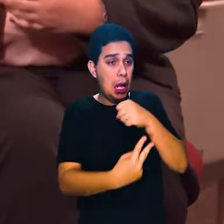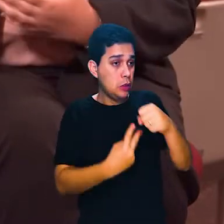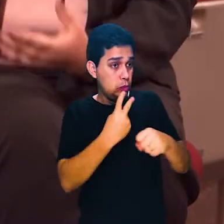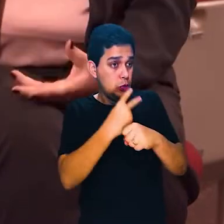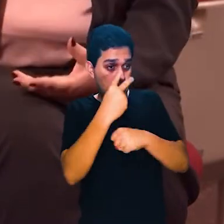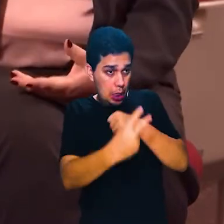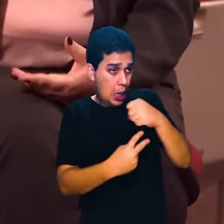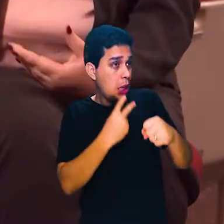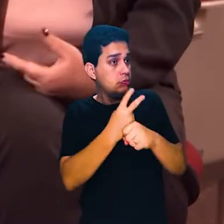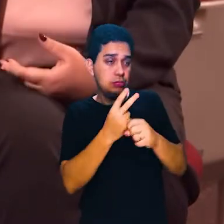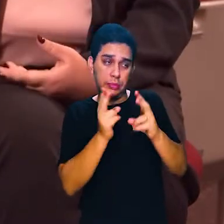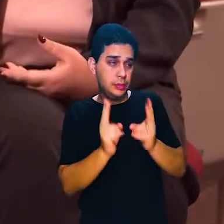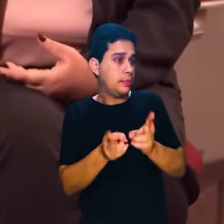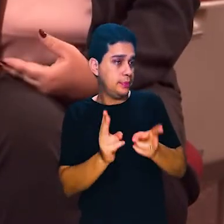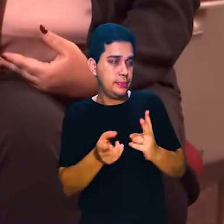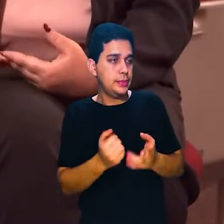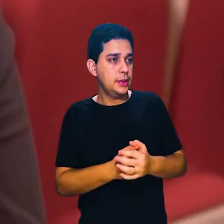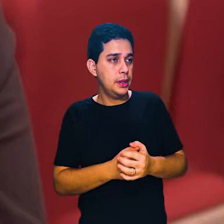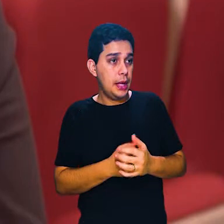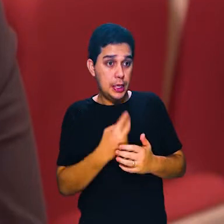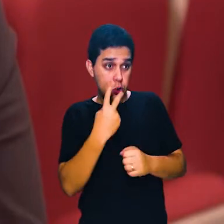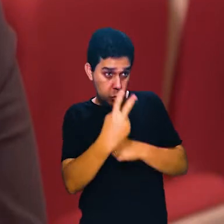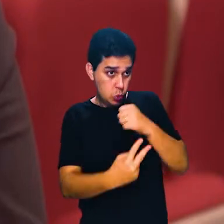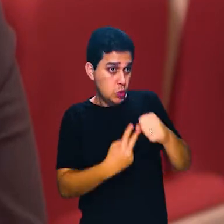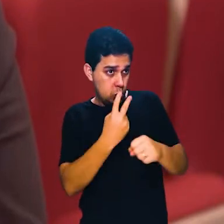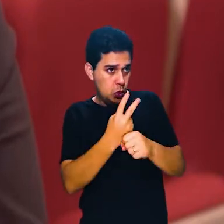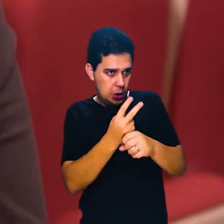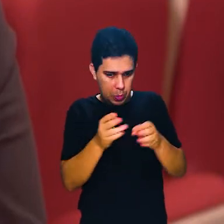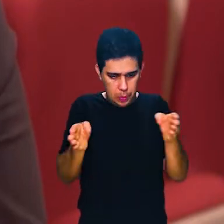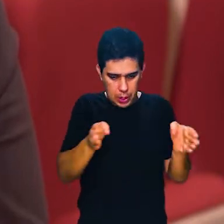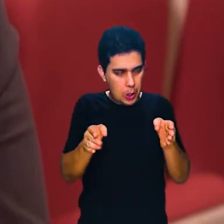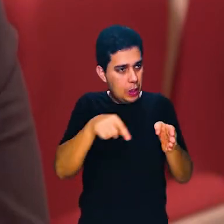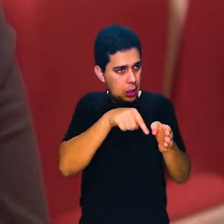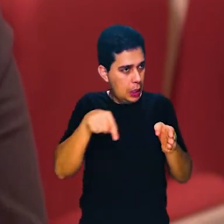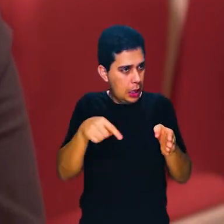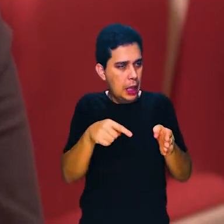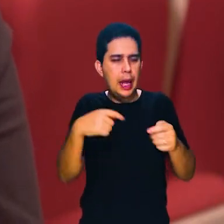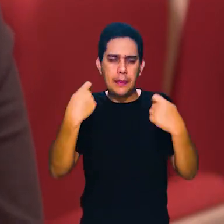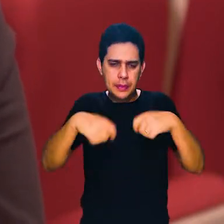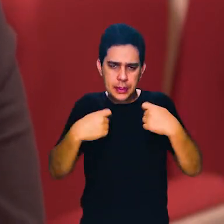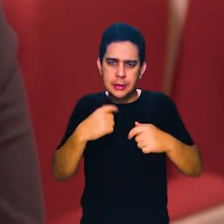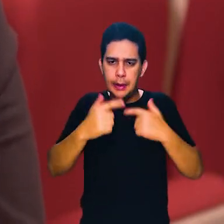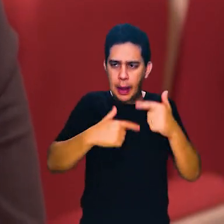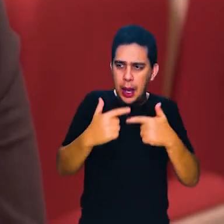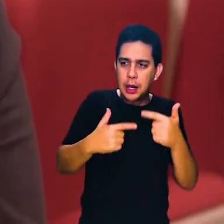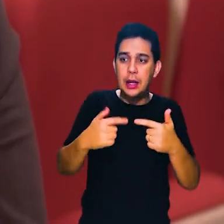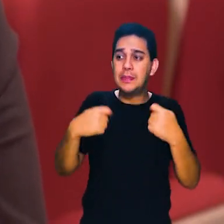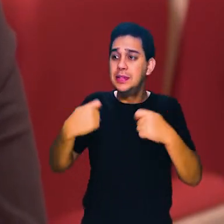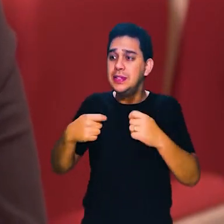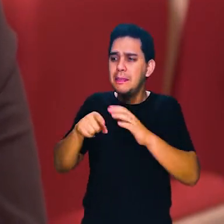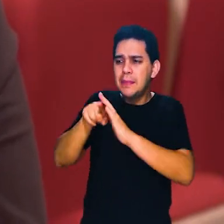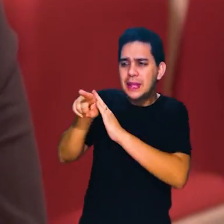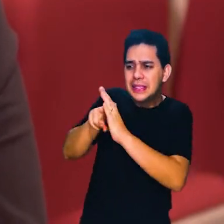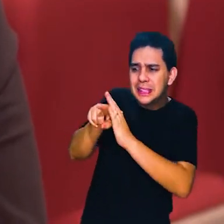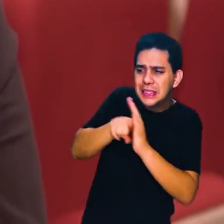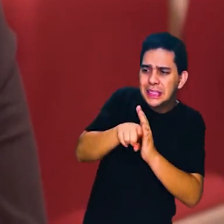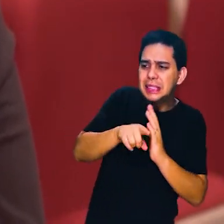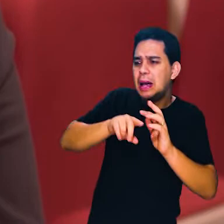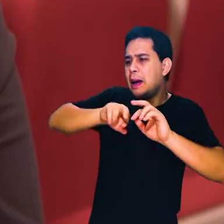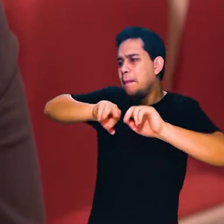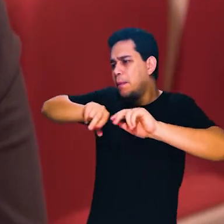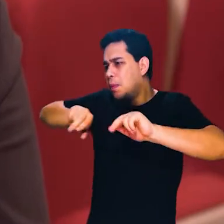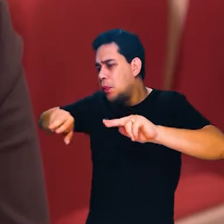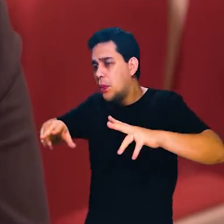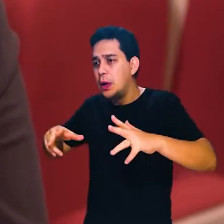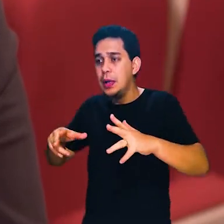precisam de auxílio na pesquisa de jurisprudência, na pesquisa de doutrina,